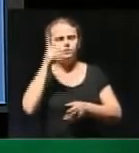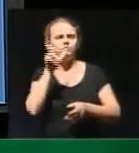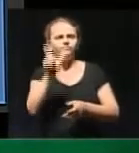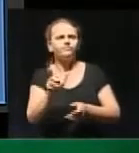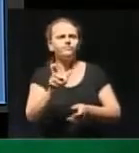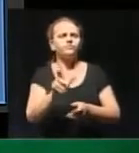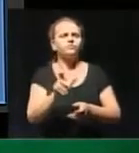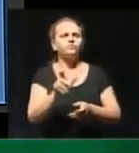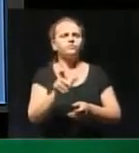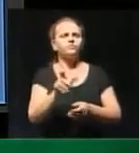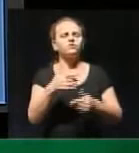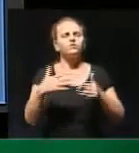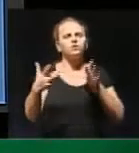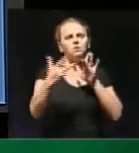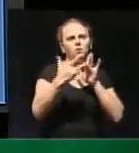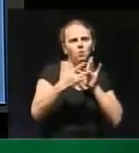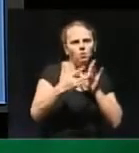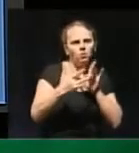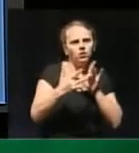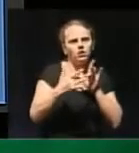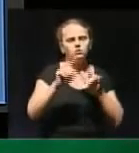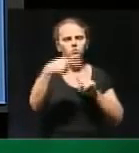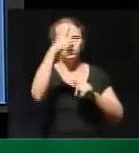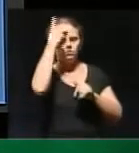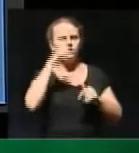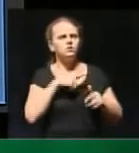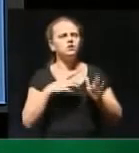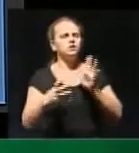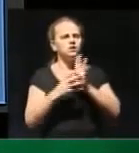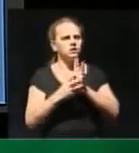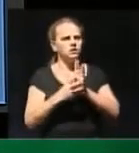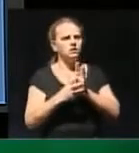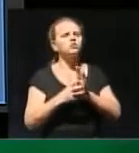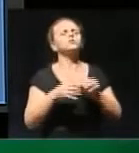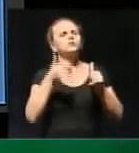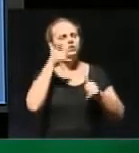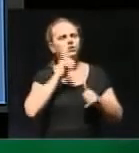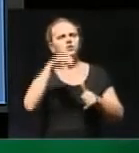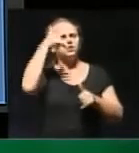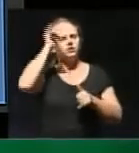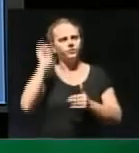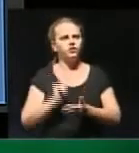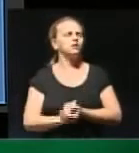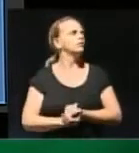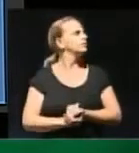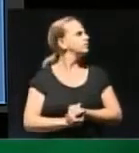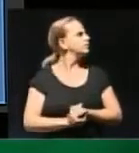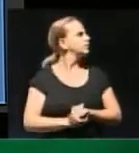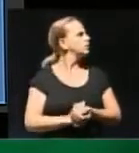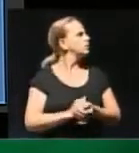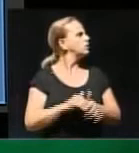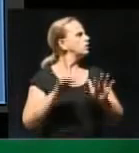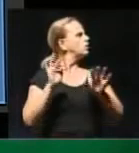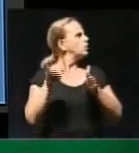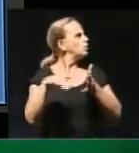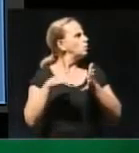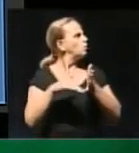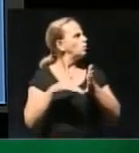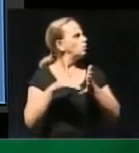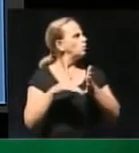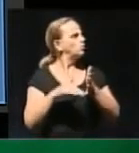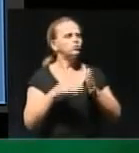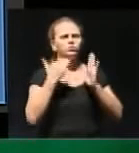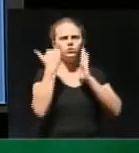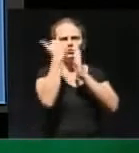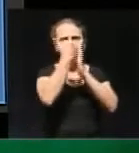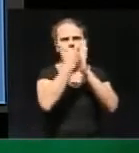poderemos intervir para evitar que ele venha a ser infectado. E, finalmente, nós temos, e esse talvez seja o plano de conhecimento que está